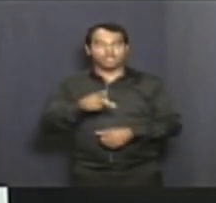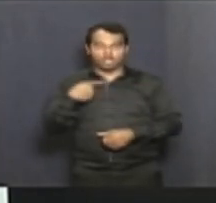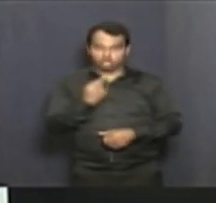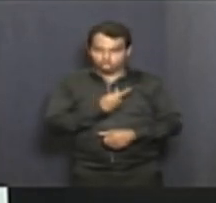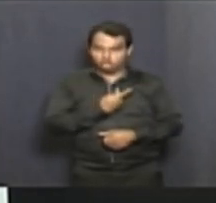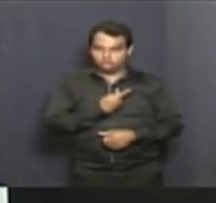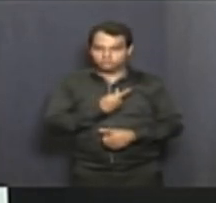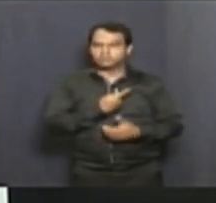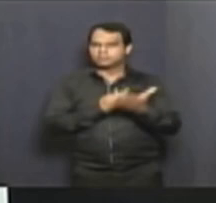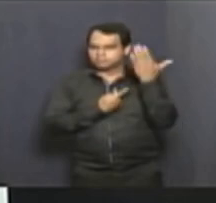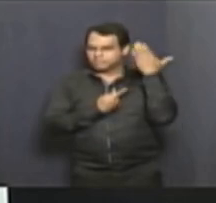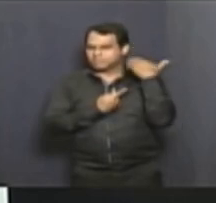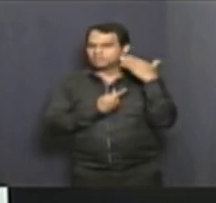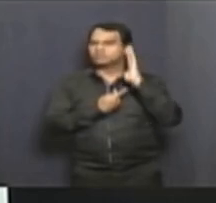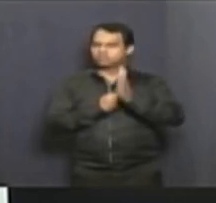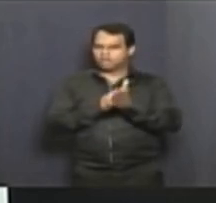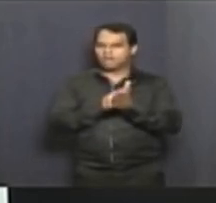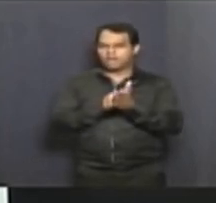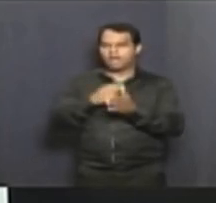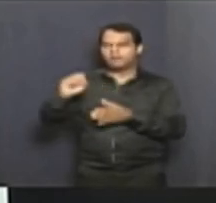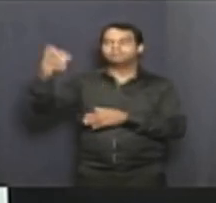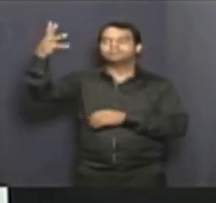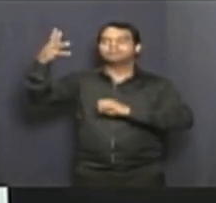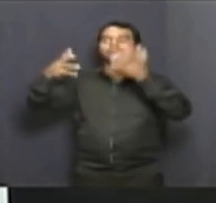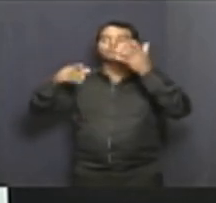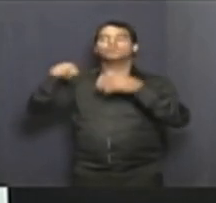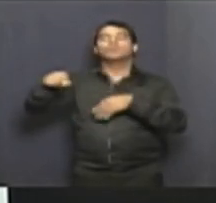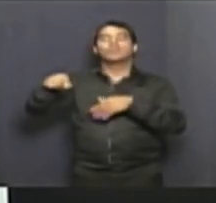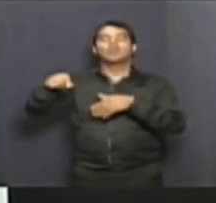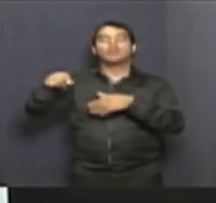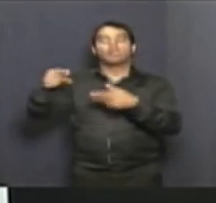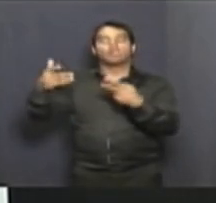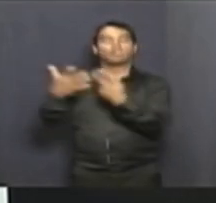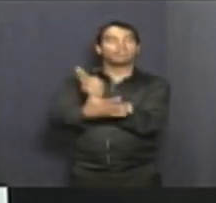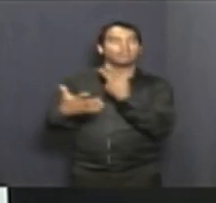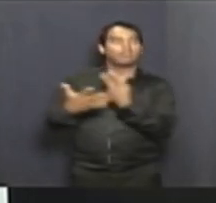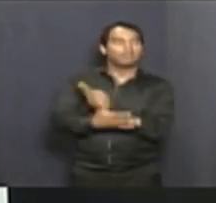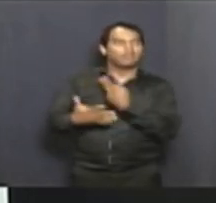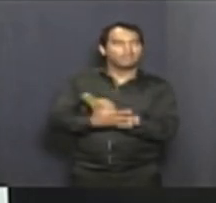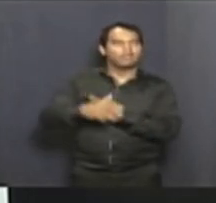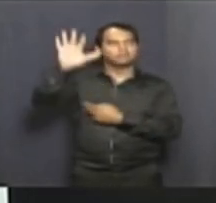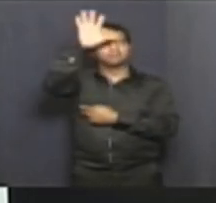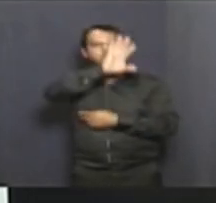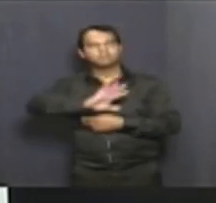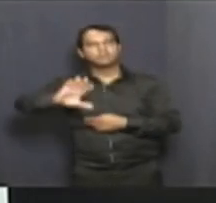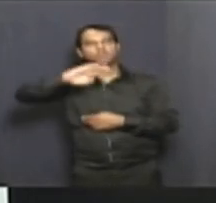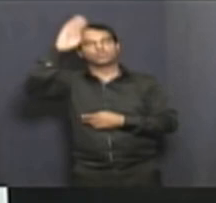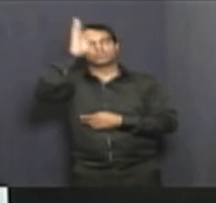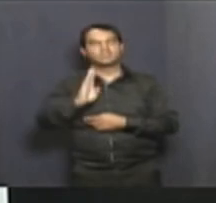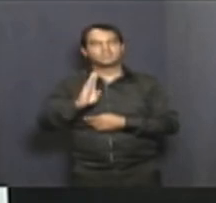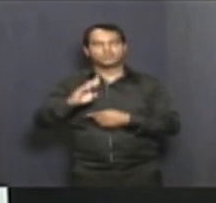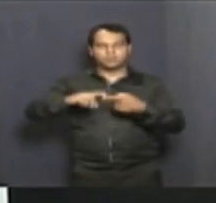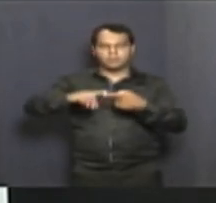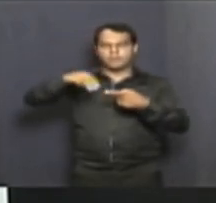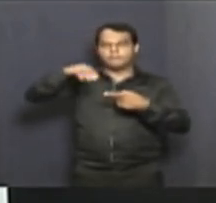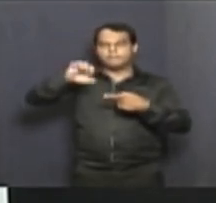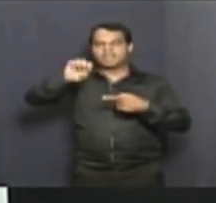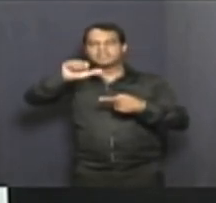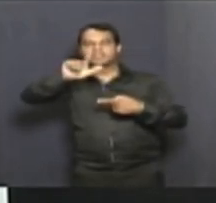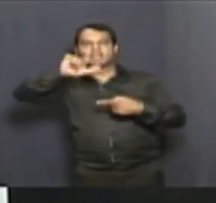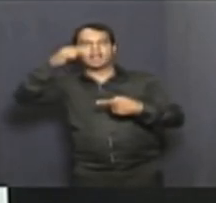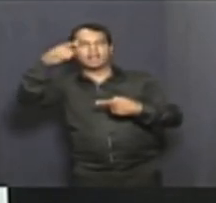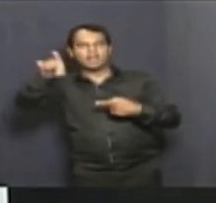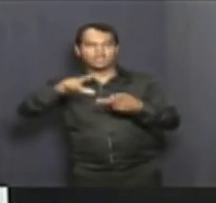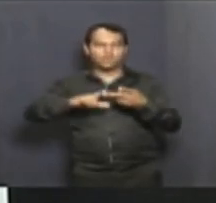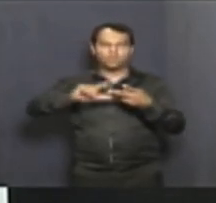alguns escândalos em nível nacional desde o mensalão passando pela lava jato